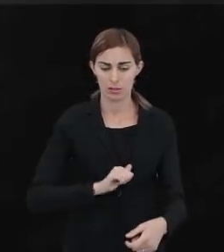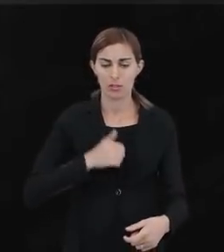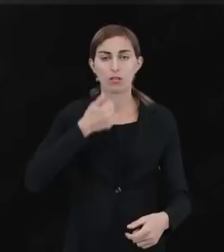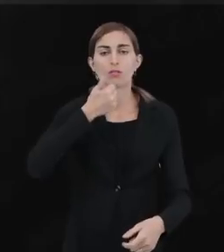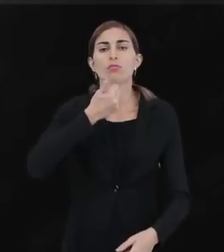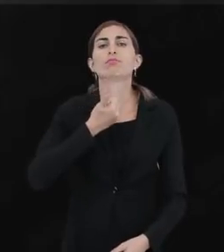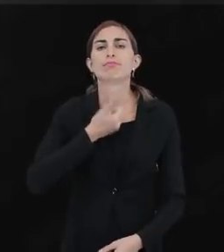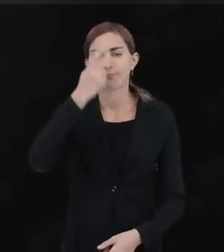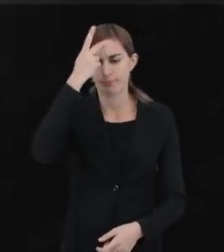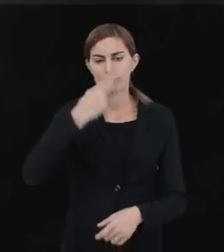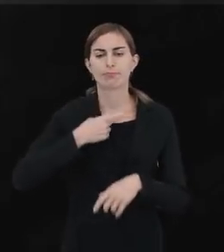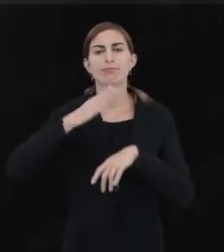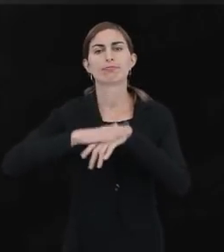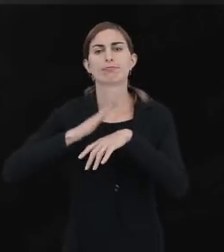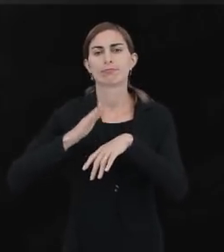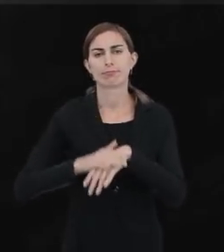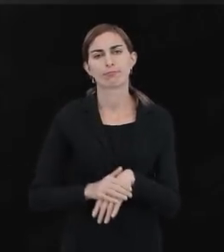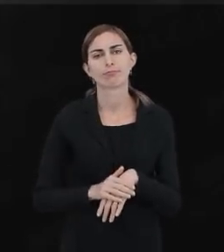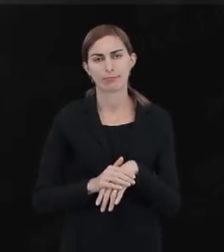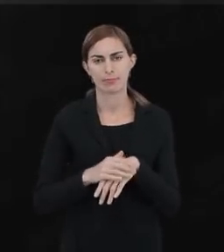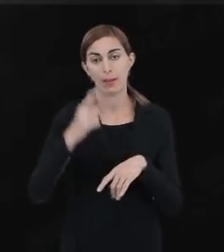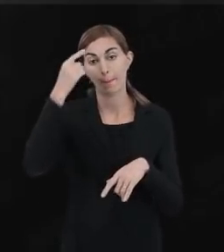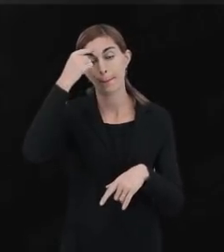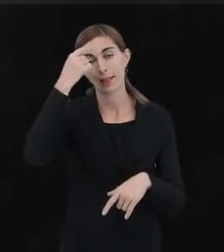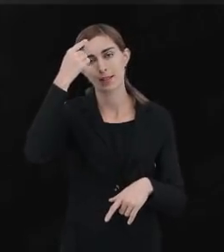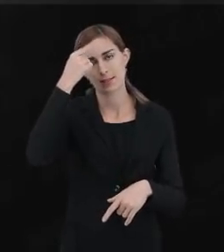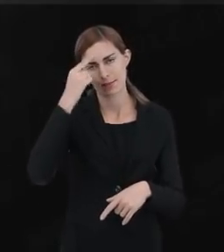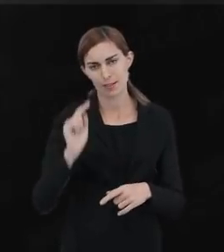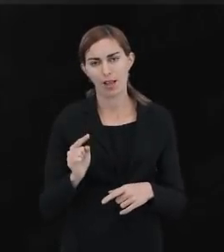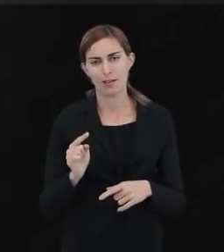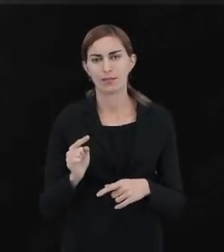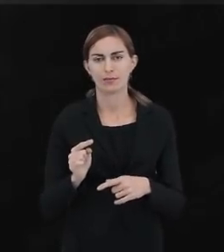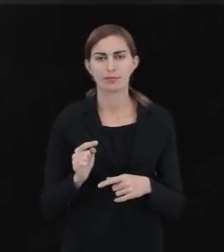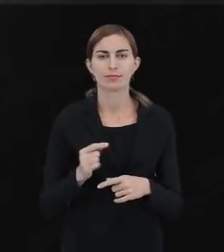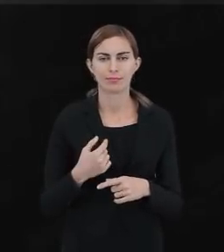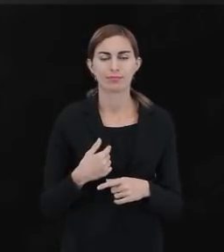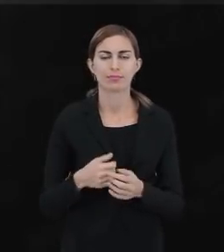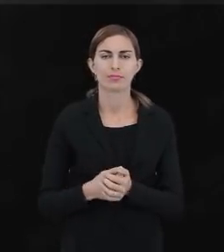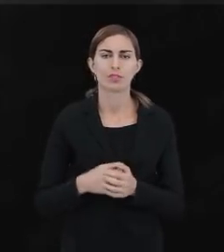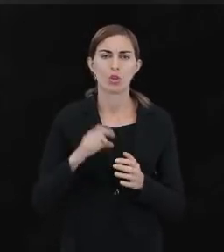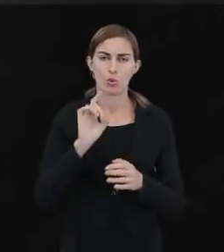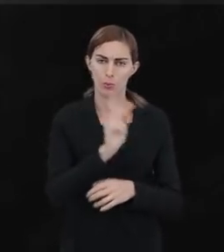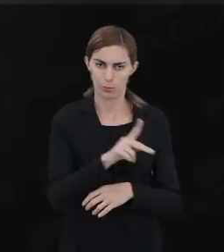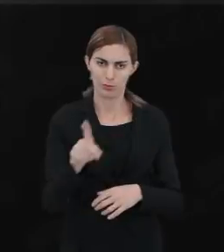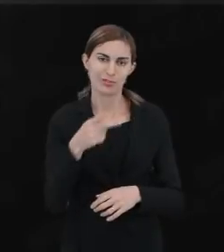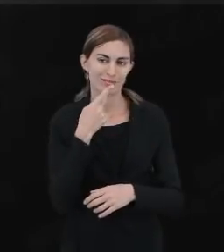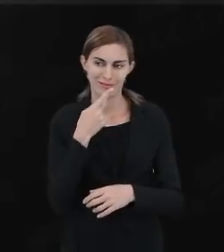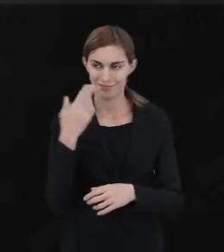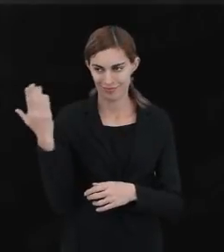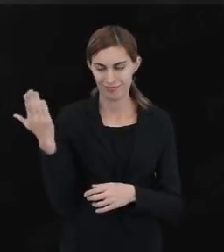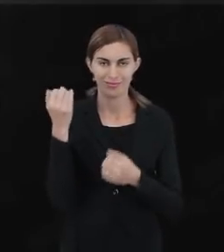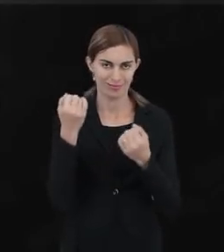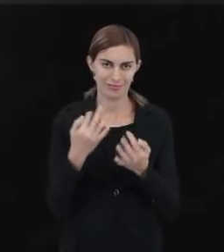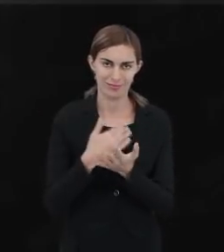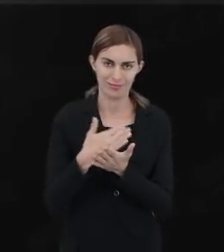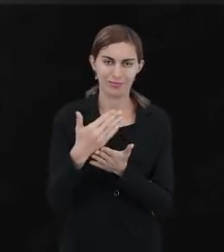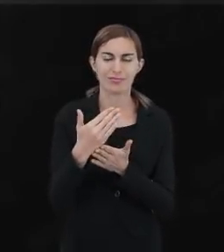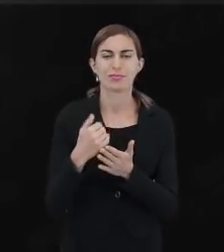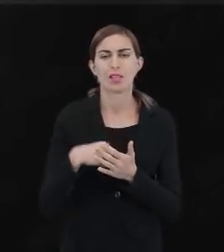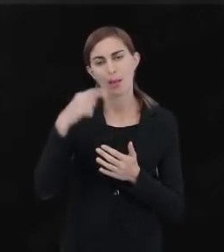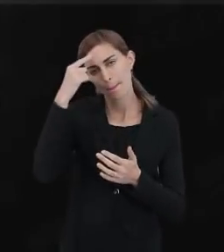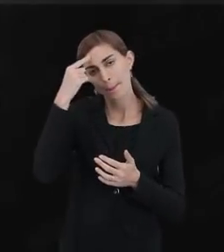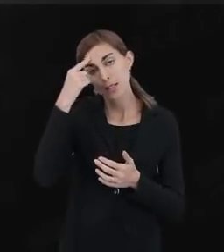é necessária para pensar e aí volto ao que o professor falou no início para